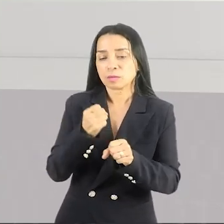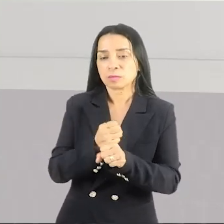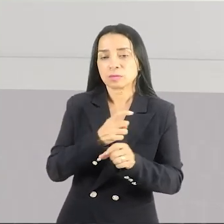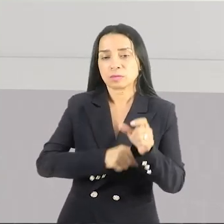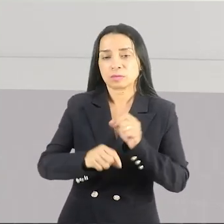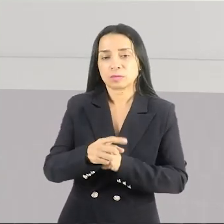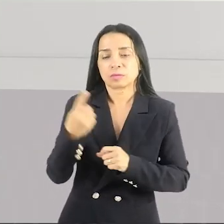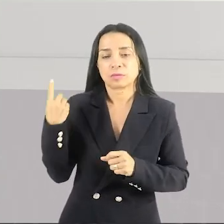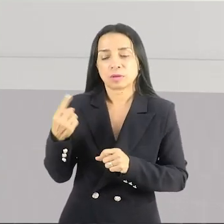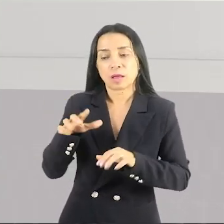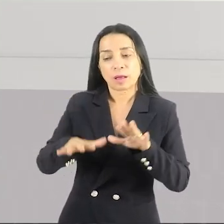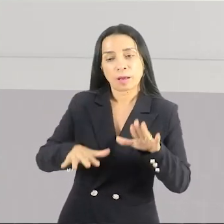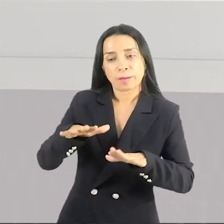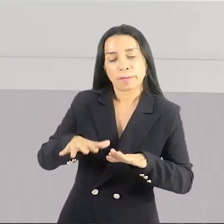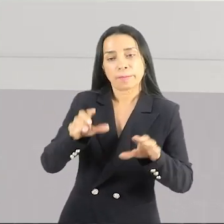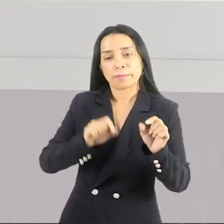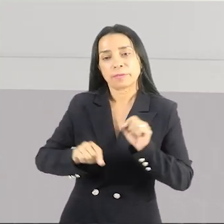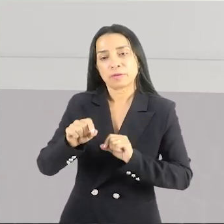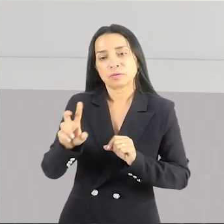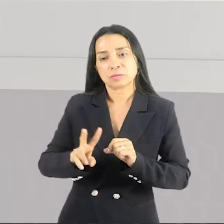média ponderada vai ser igual.